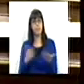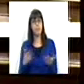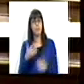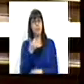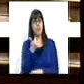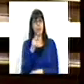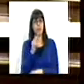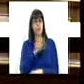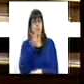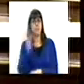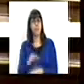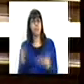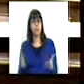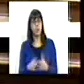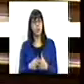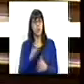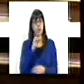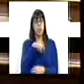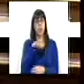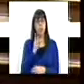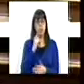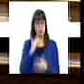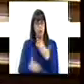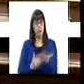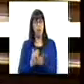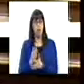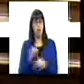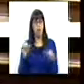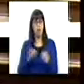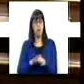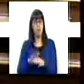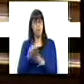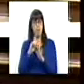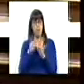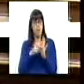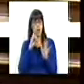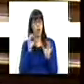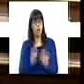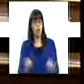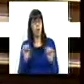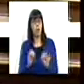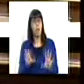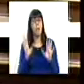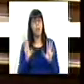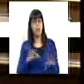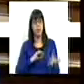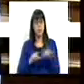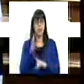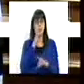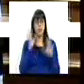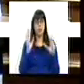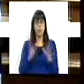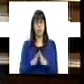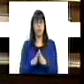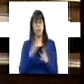a 23%, o IMI continuaria a galgar, sem cláusula de salvaguarda, mas, senhoras e senhores